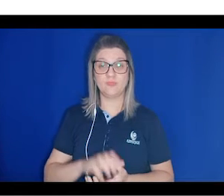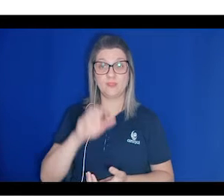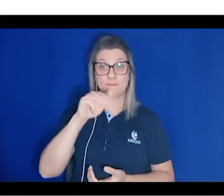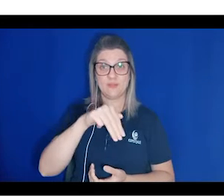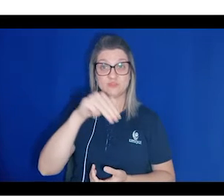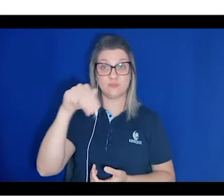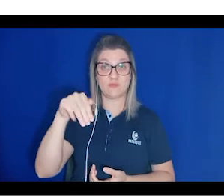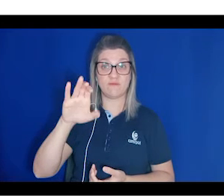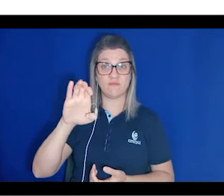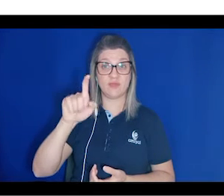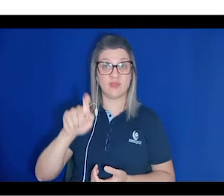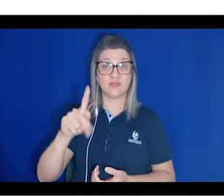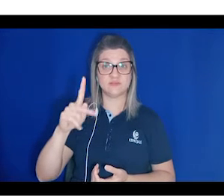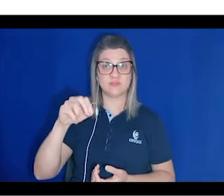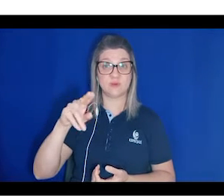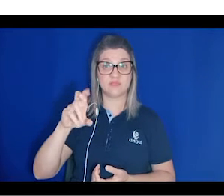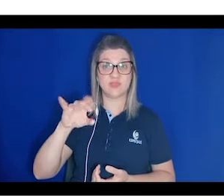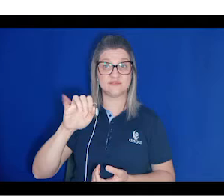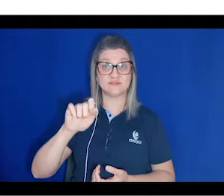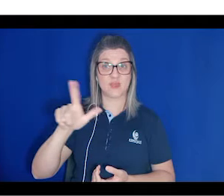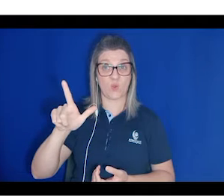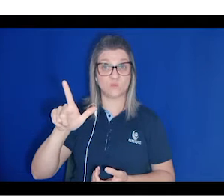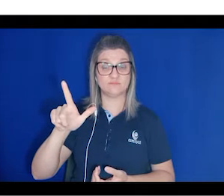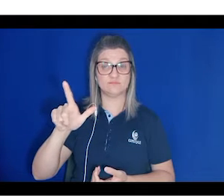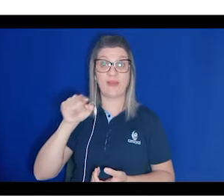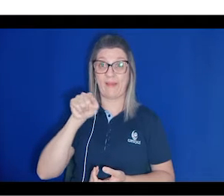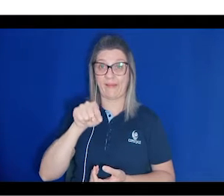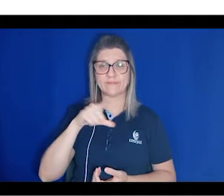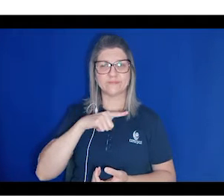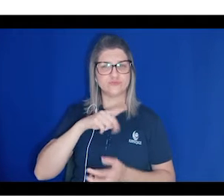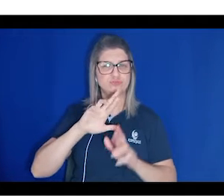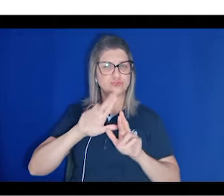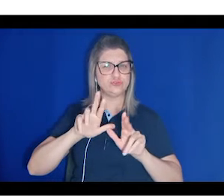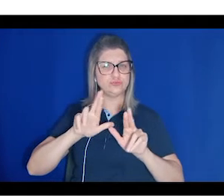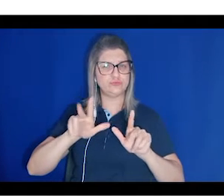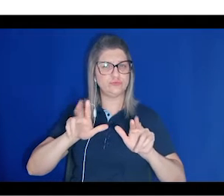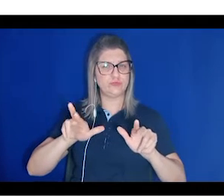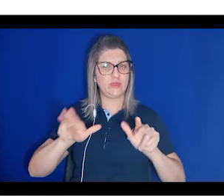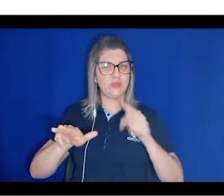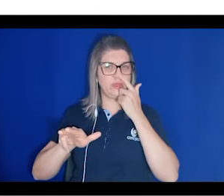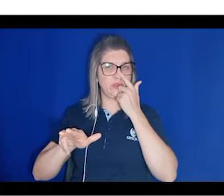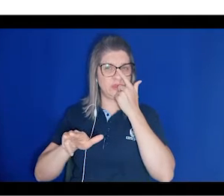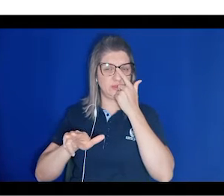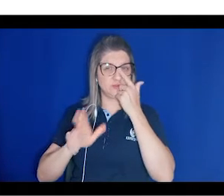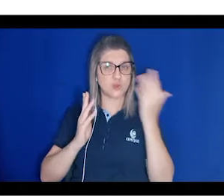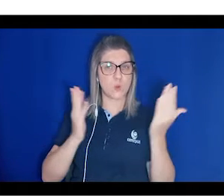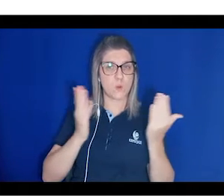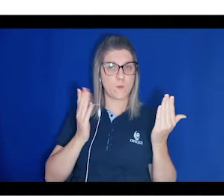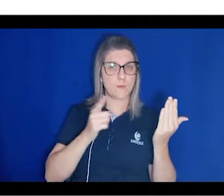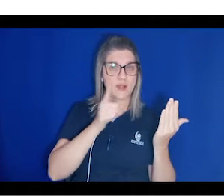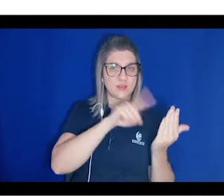Média móvel exponencial. Nesta, nós temos algumas diferenças ao comparar com a